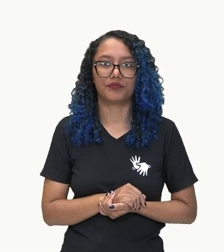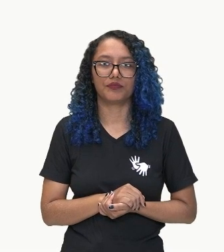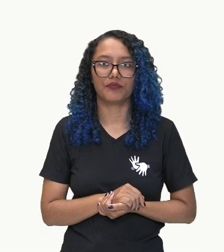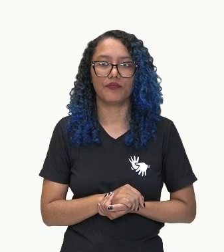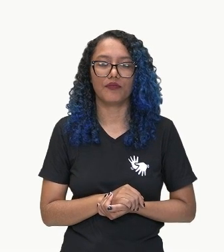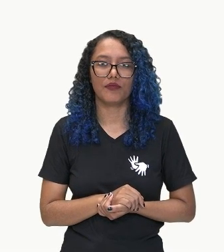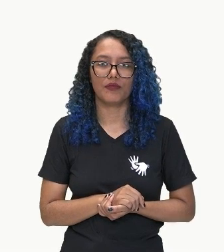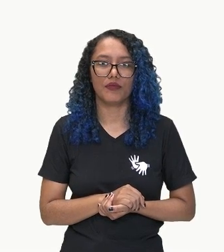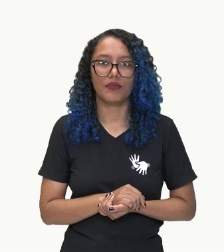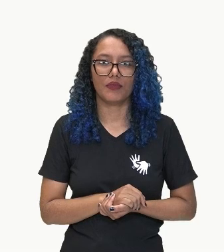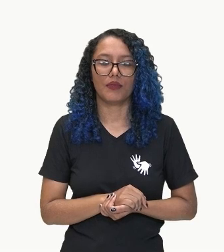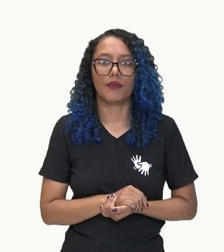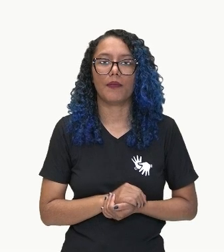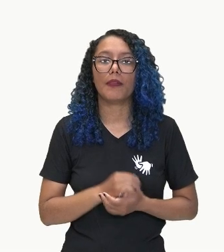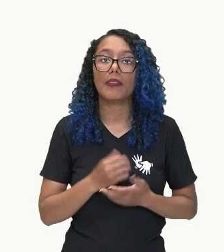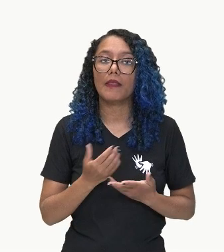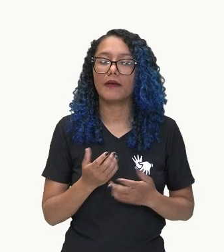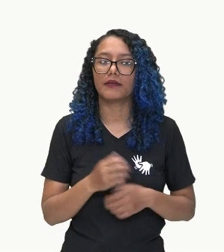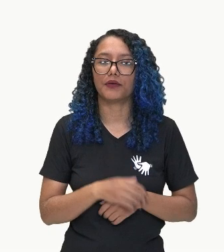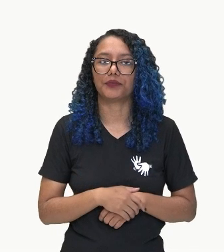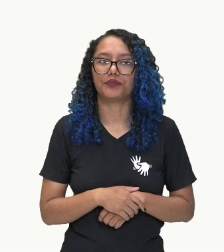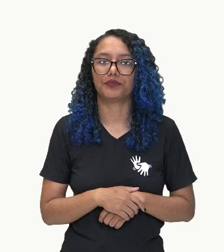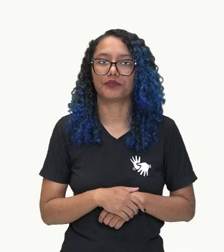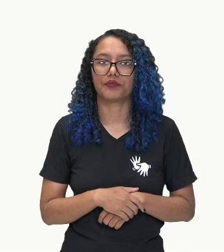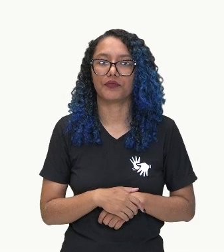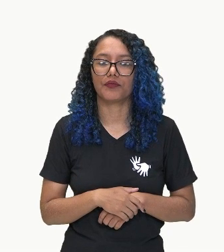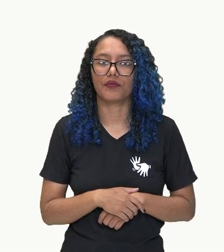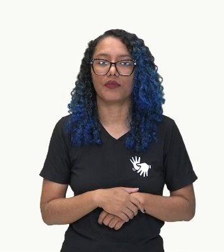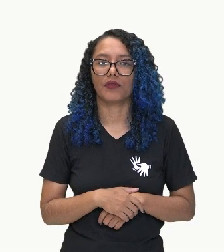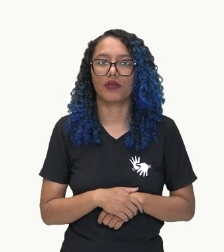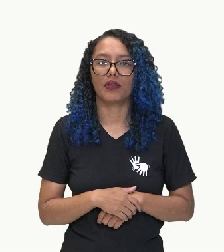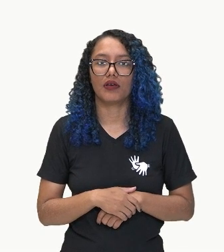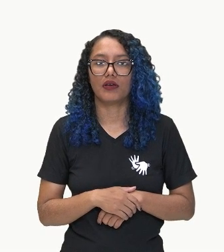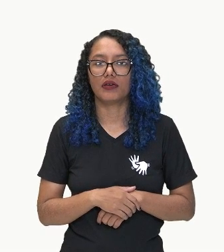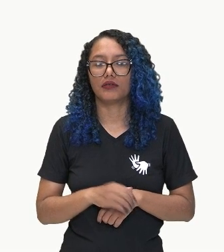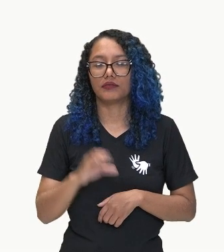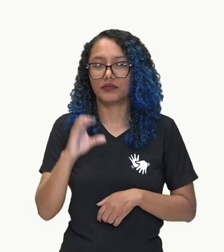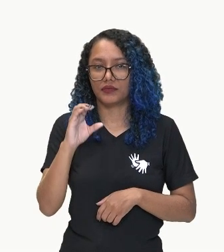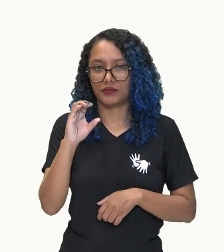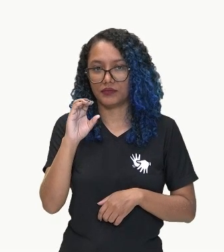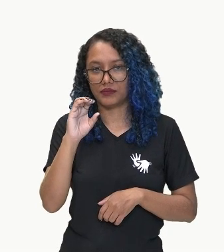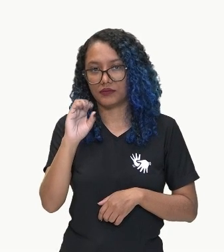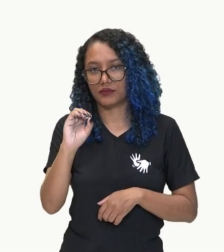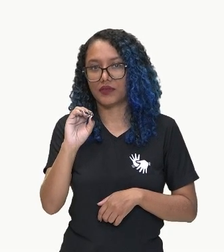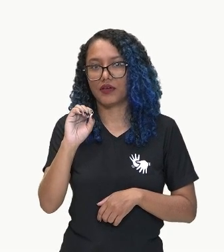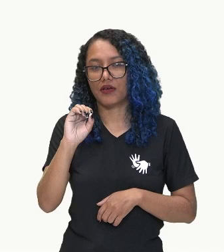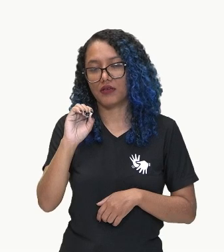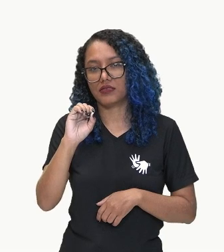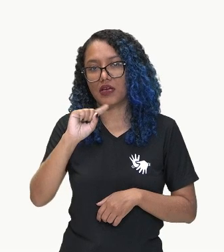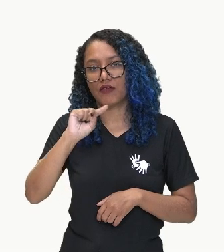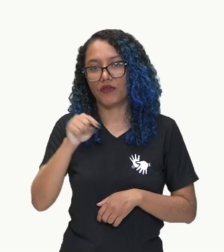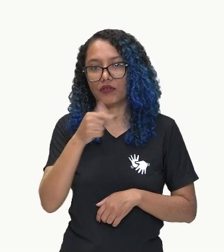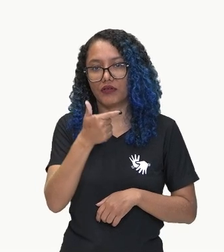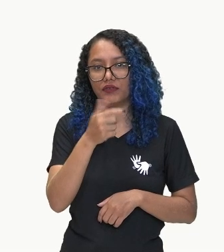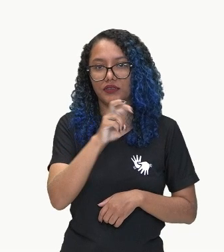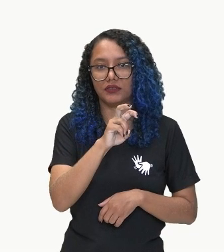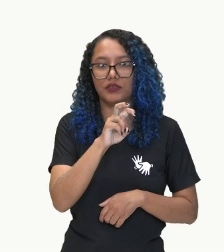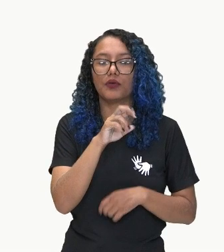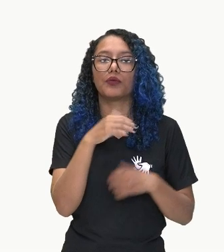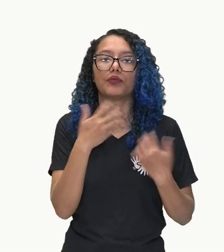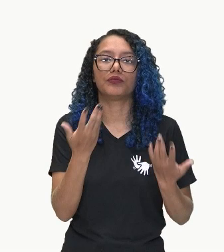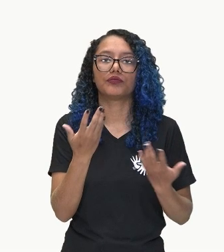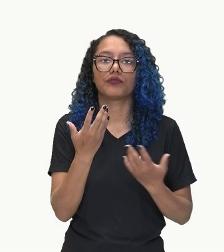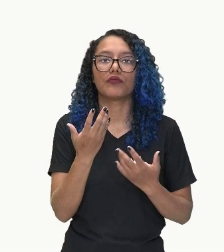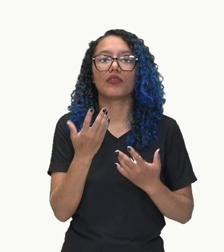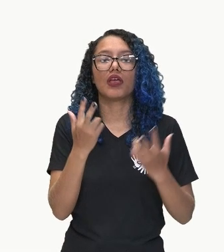que 25 centésimos é a mesma coisa que